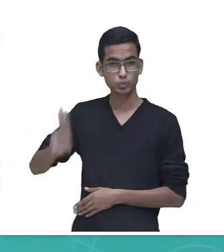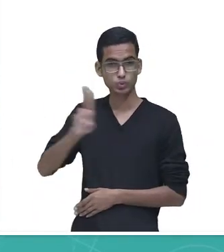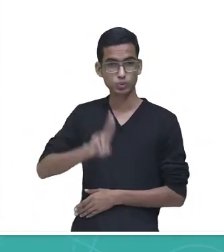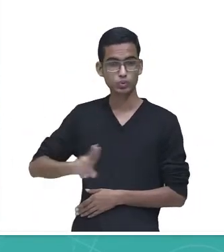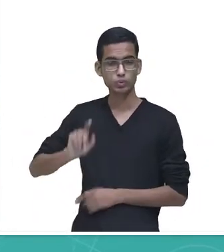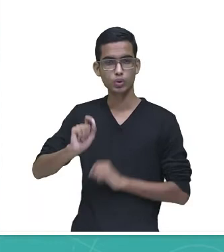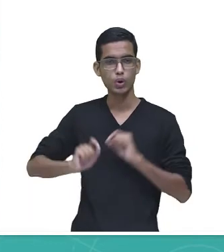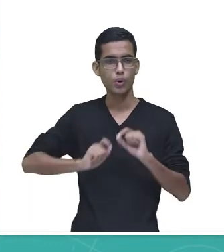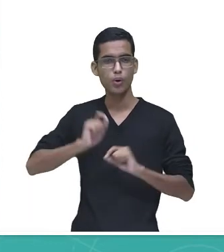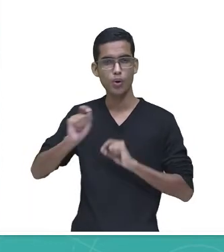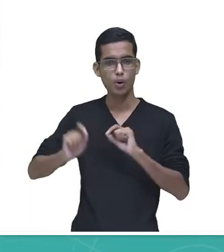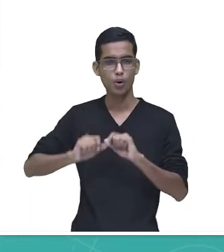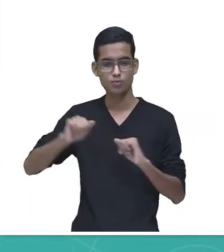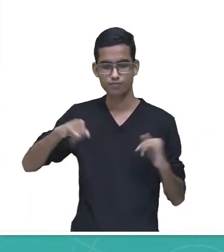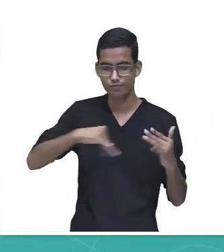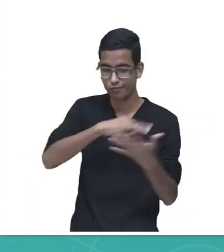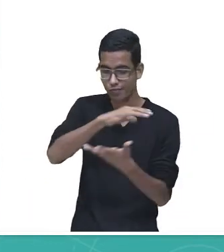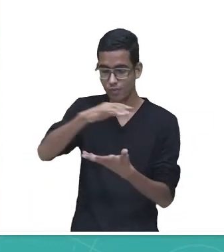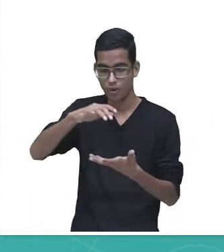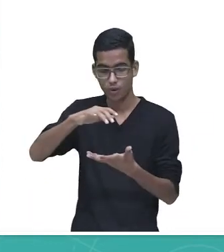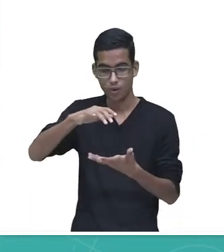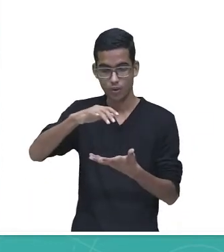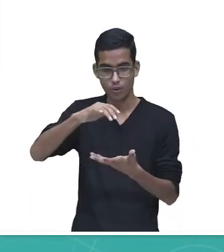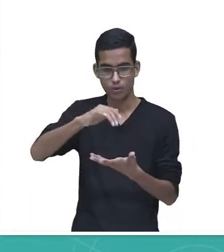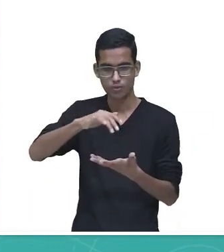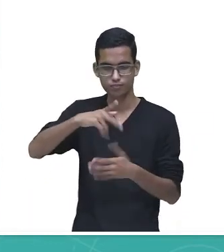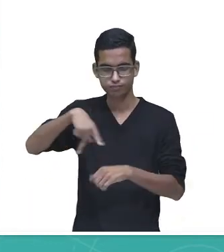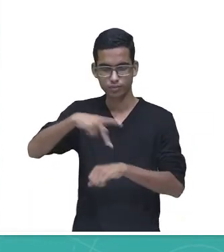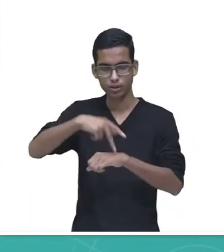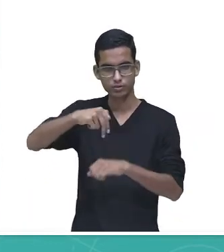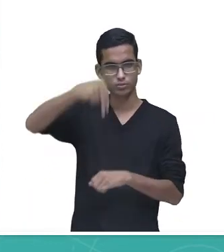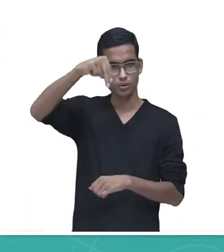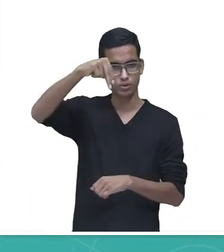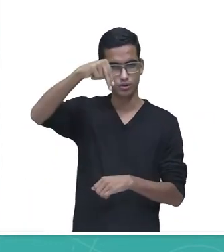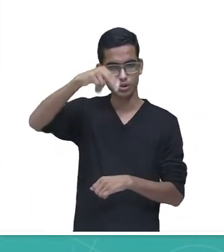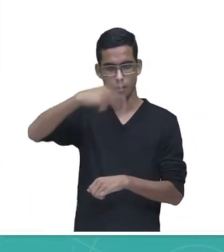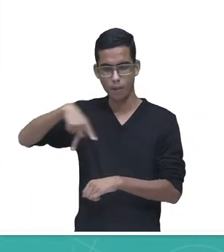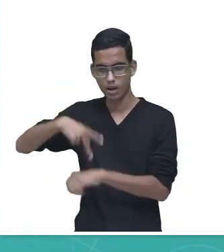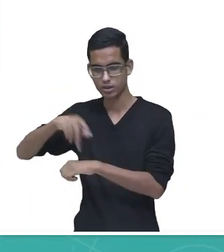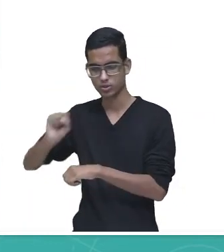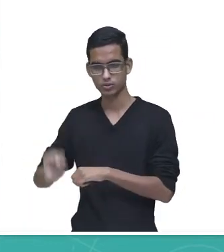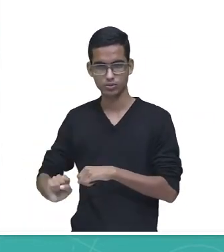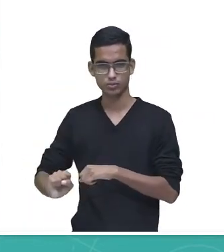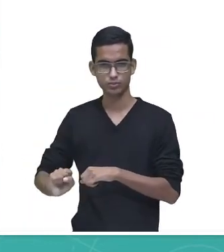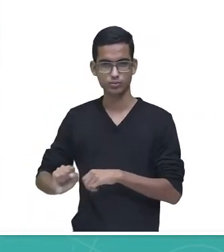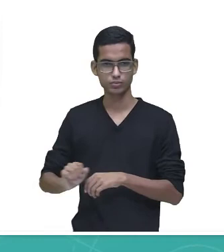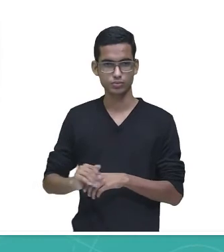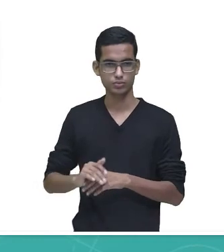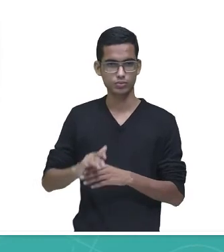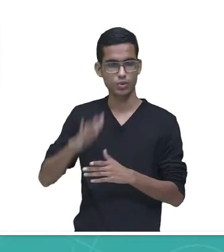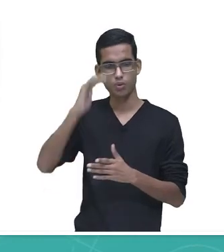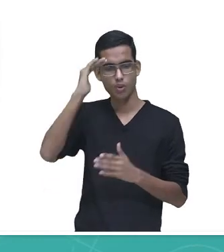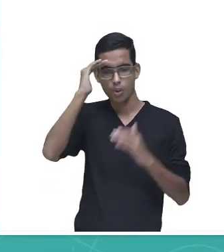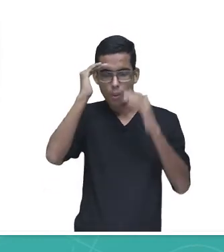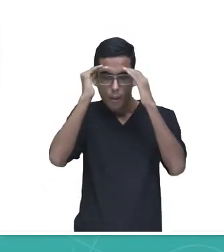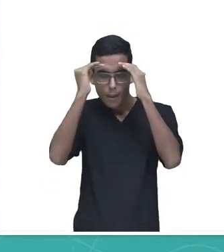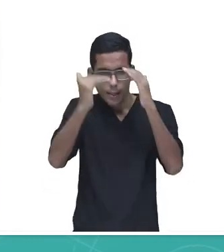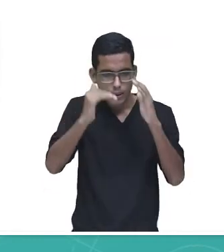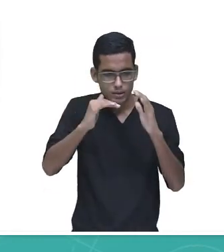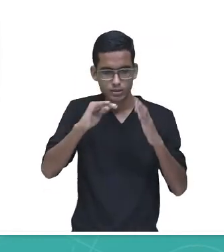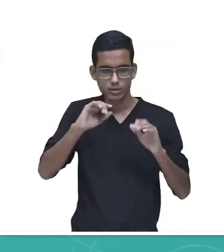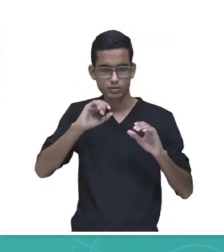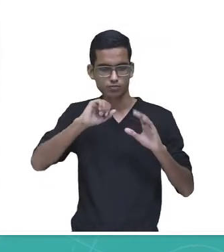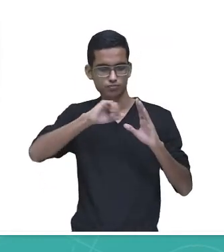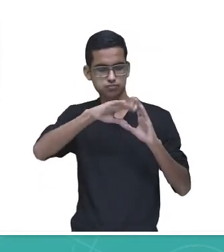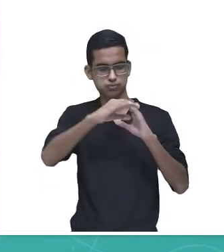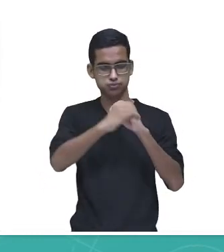quesito países do norte e países do sul. Tá? Você viu que não obedece à linha do Equador. Tá bom?